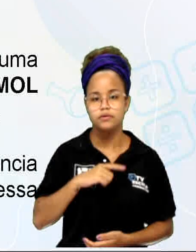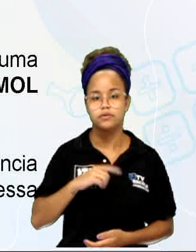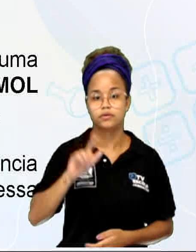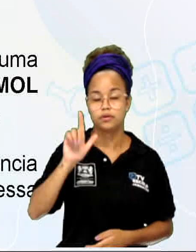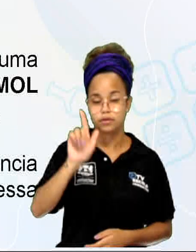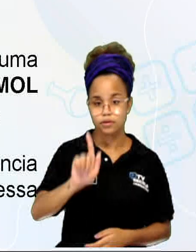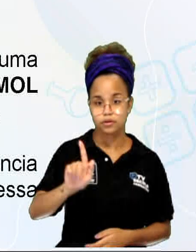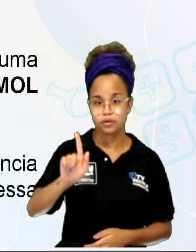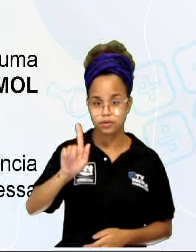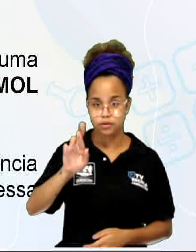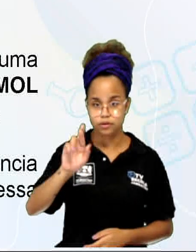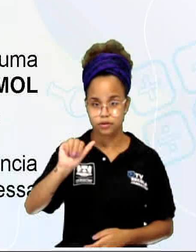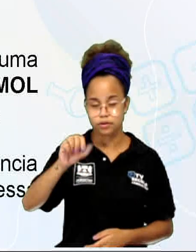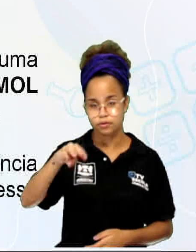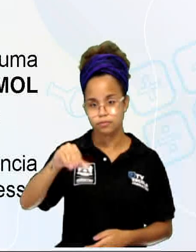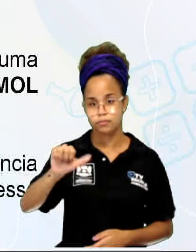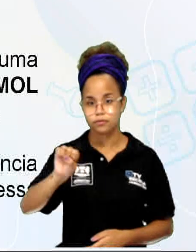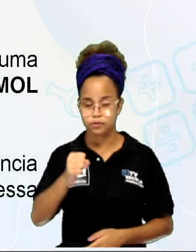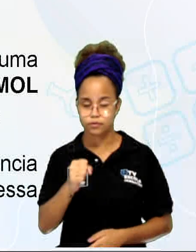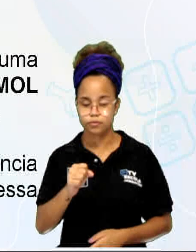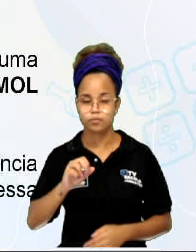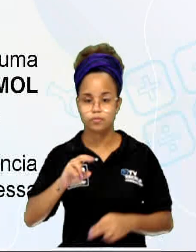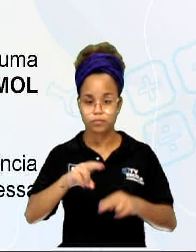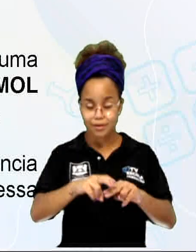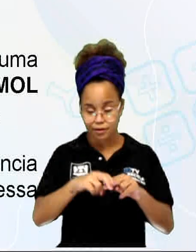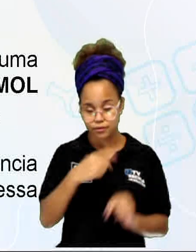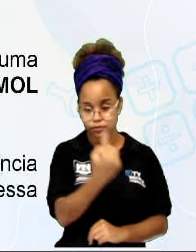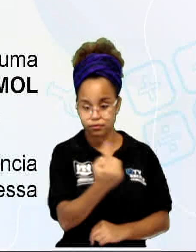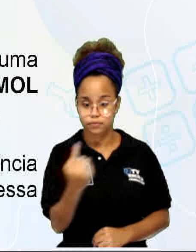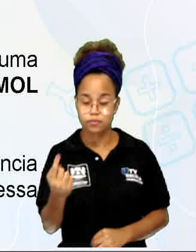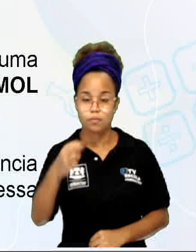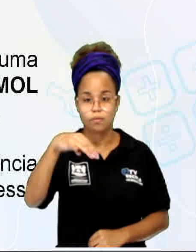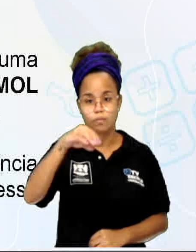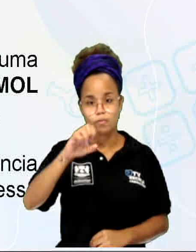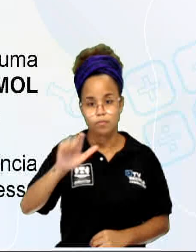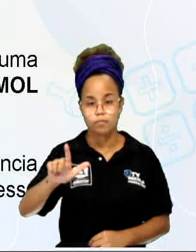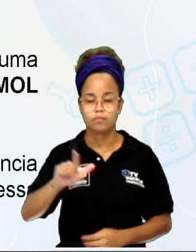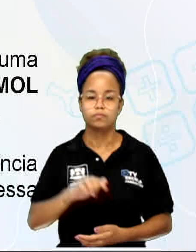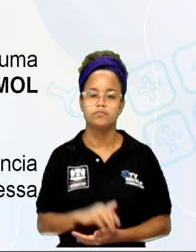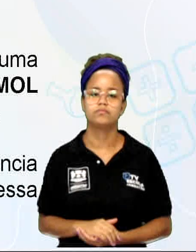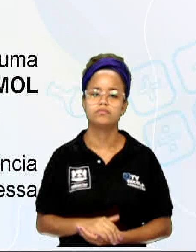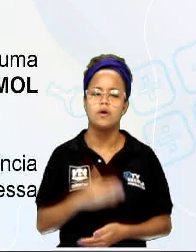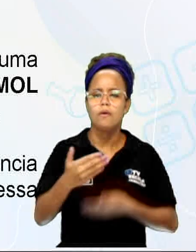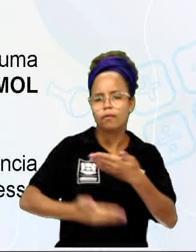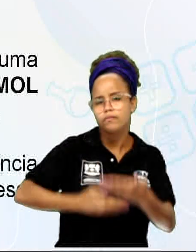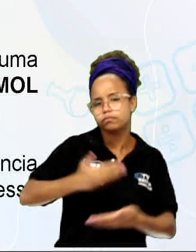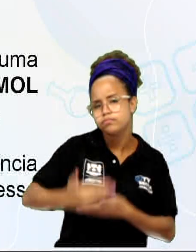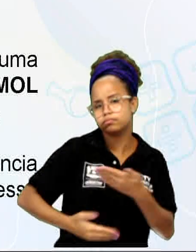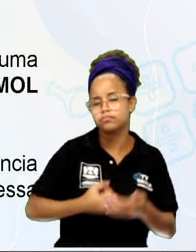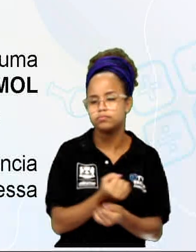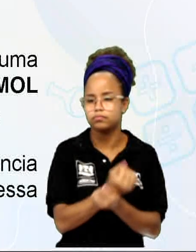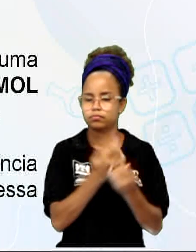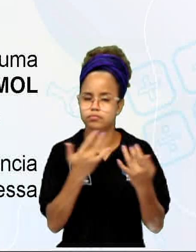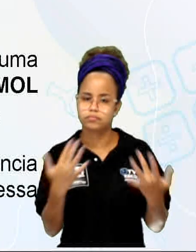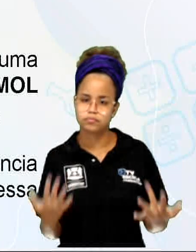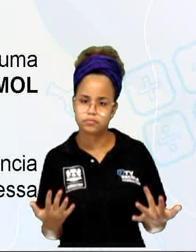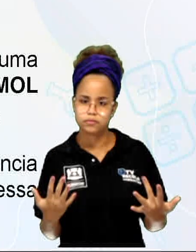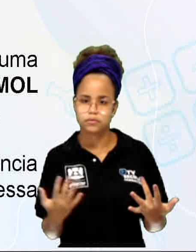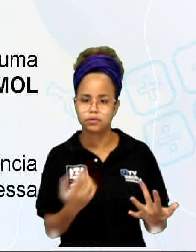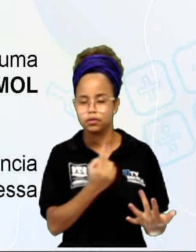certo? Pronto. A relação entre a quantidade de uma determinada substância em 1